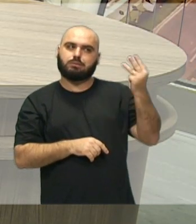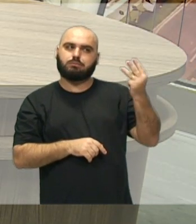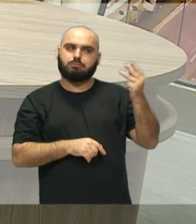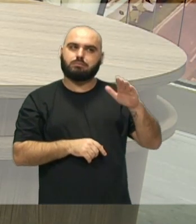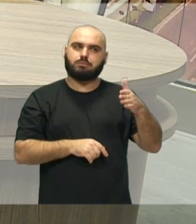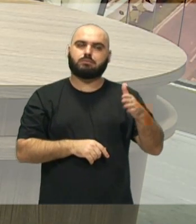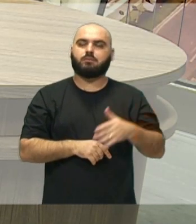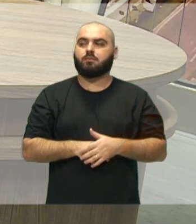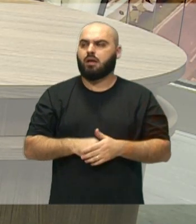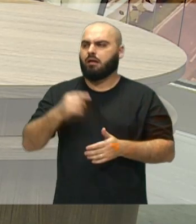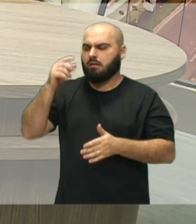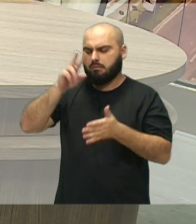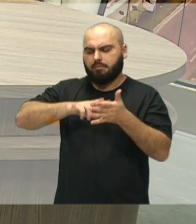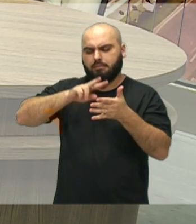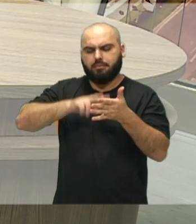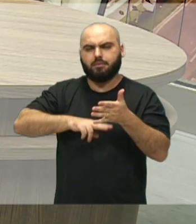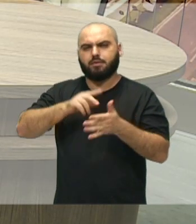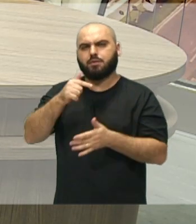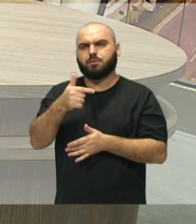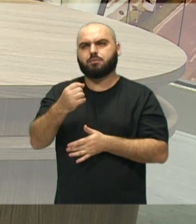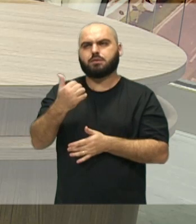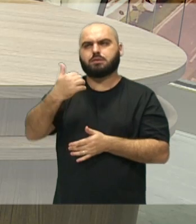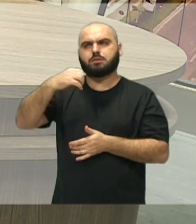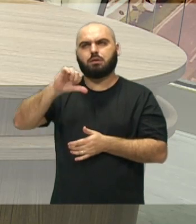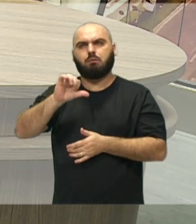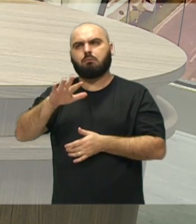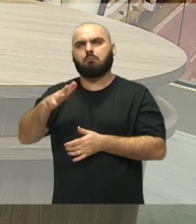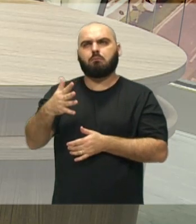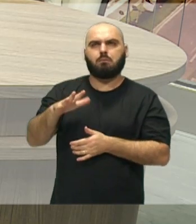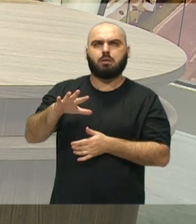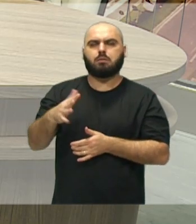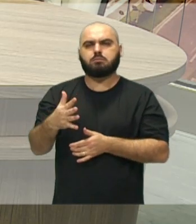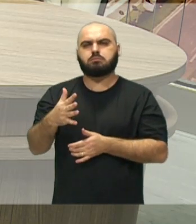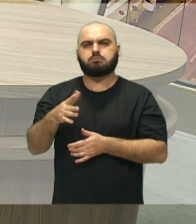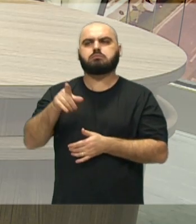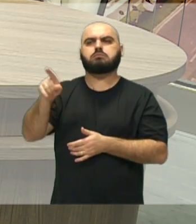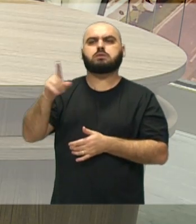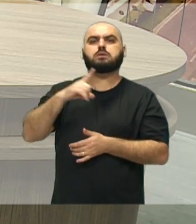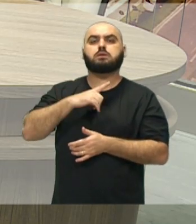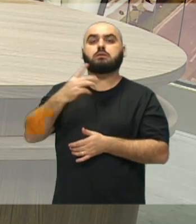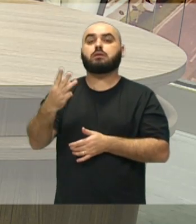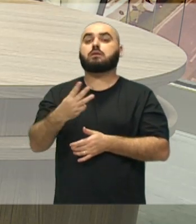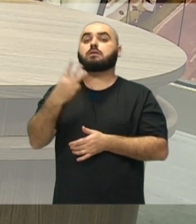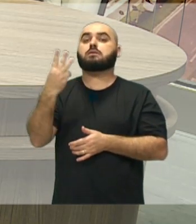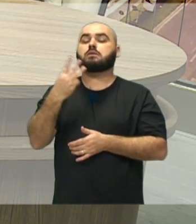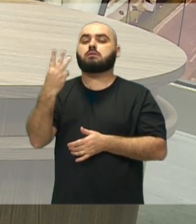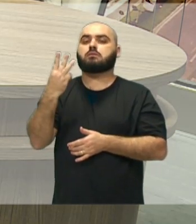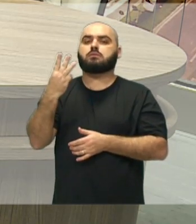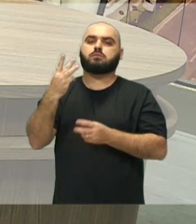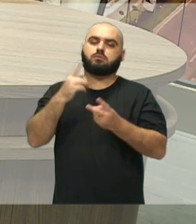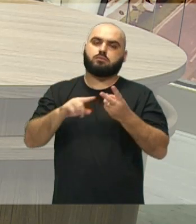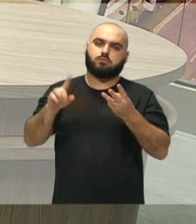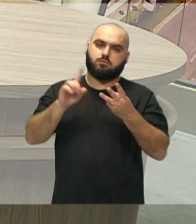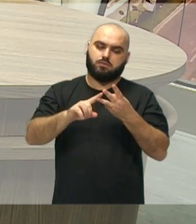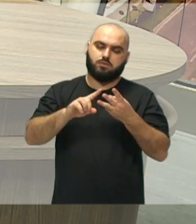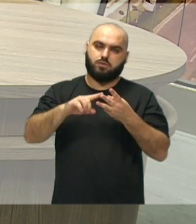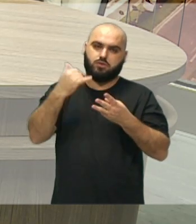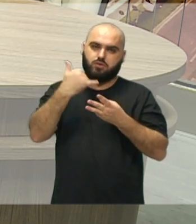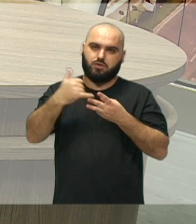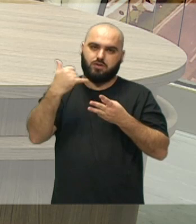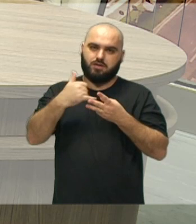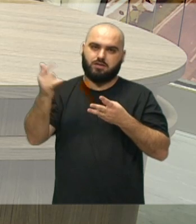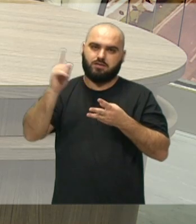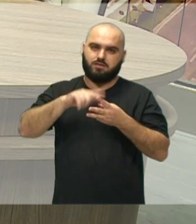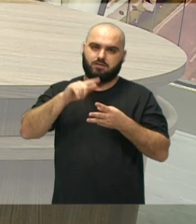A reportagem que eu li era de 2019 e que estava como terceiro, só perdia para o tráfico de drogas e